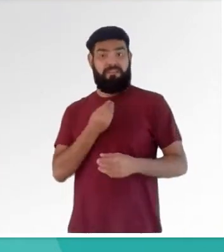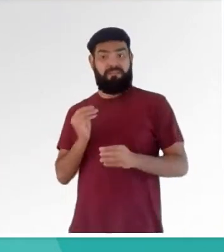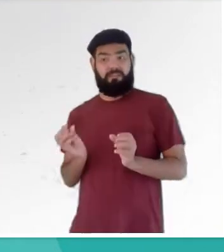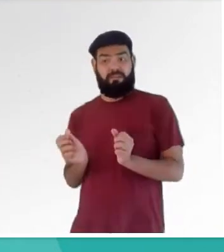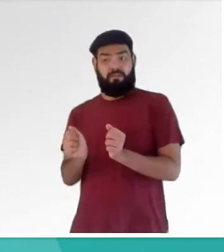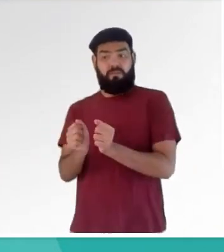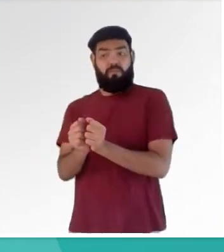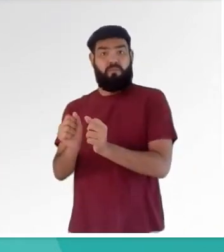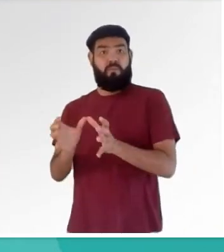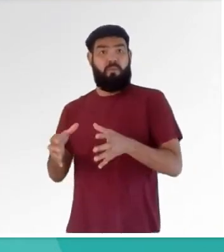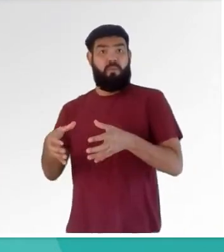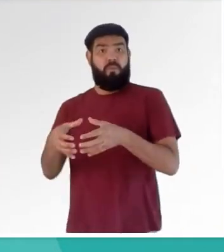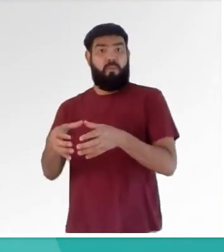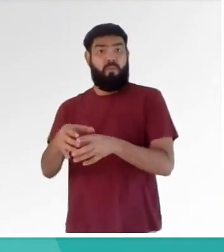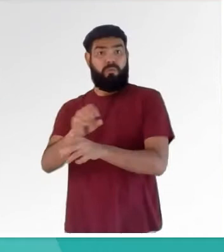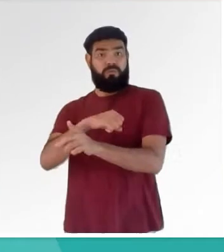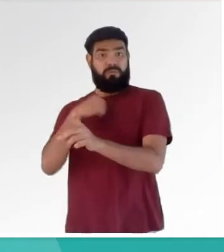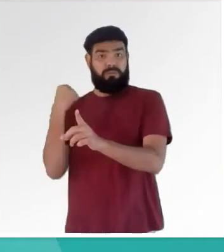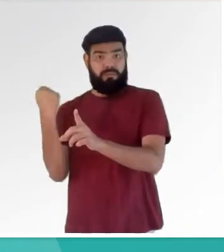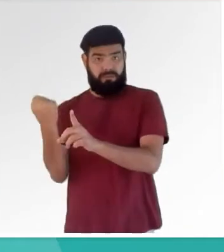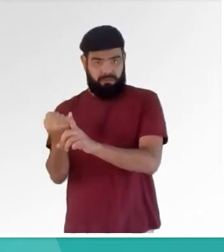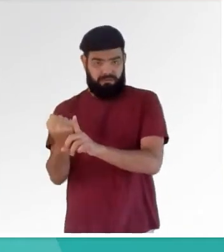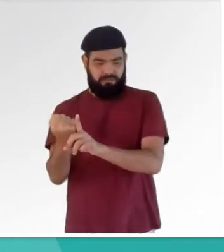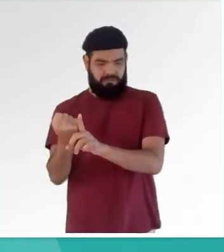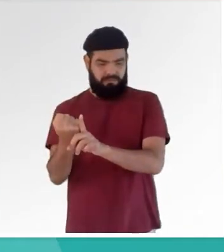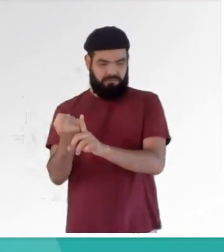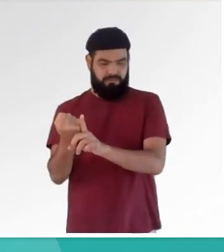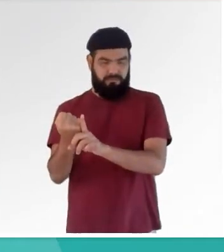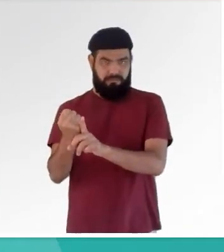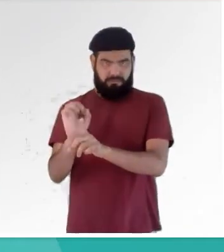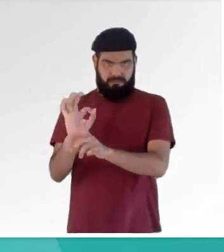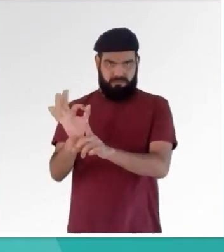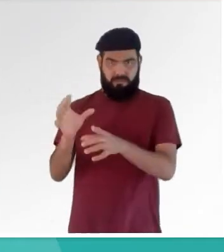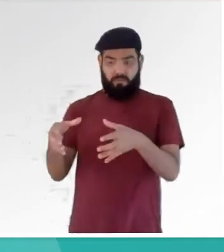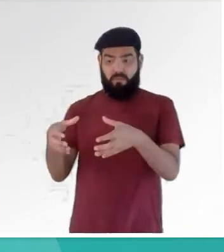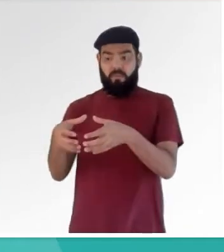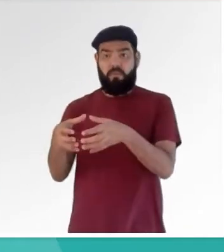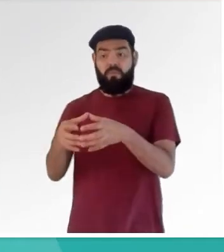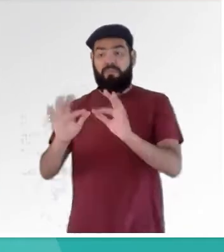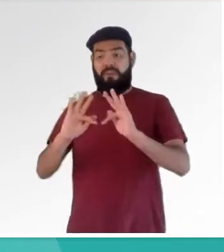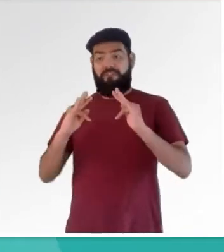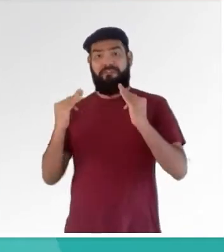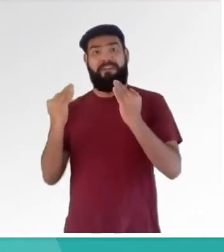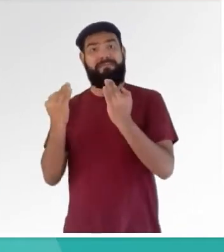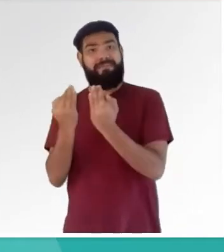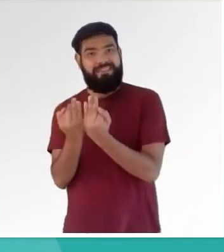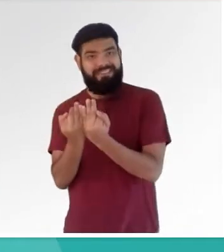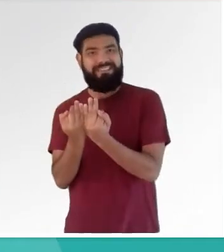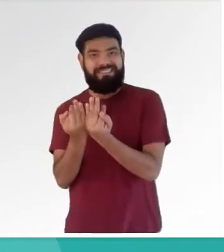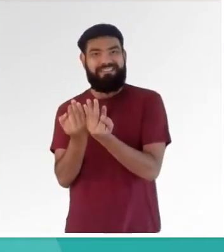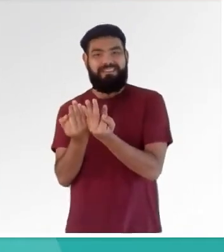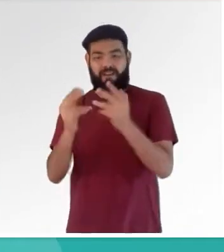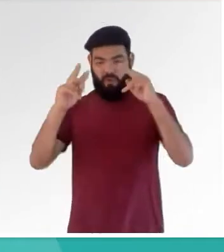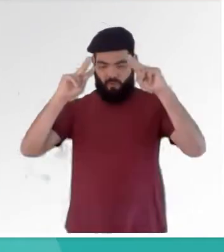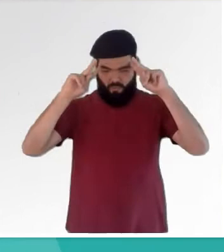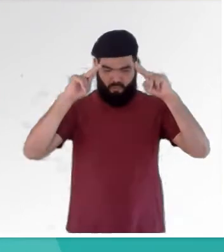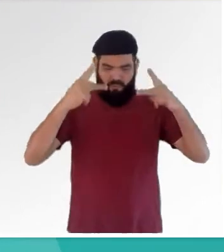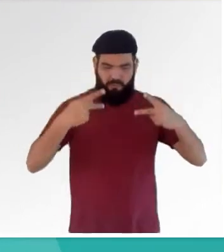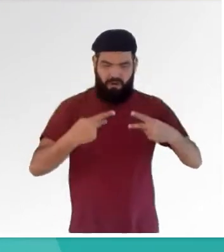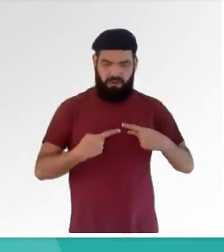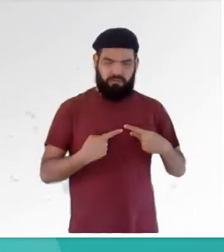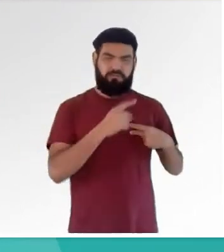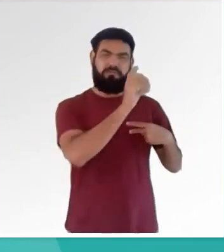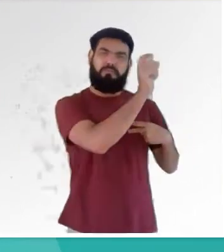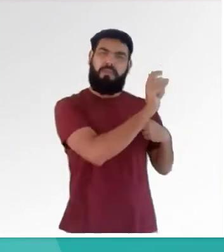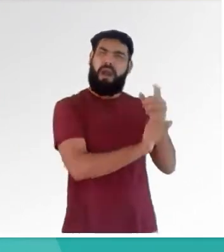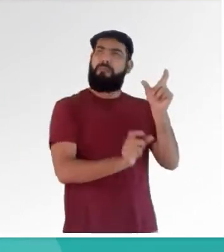que vive num grupo, né? Que vive numa família, um ser humano que tem, então, uma